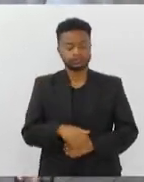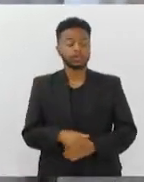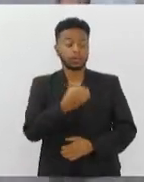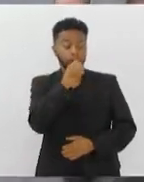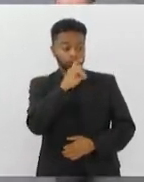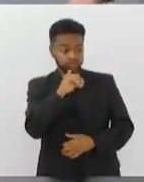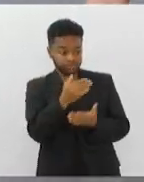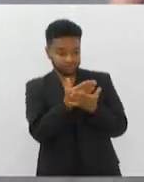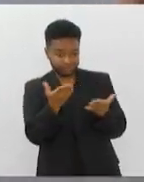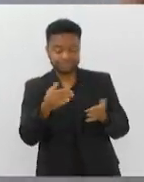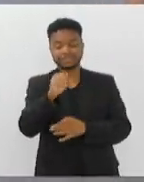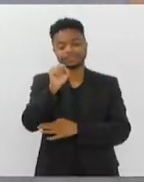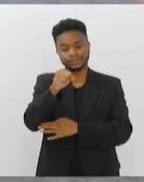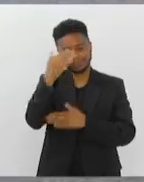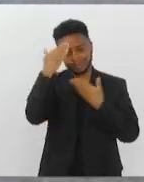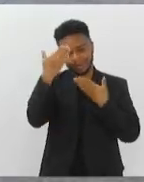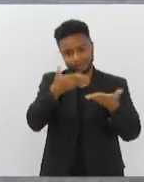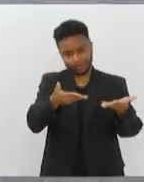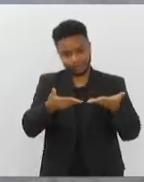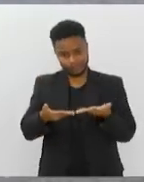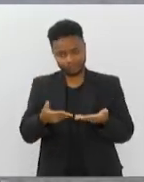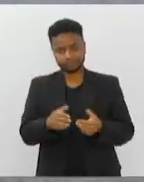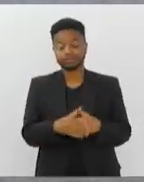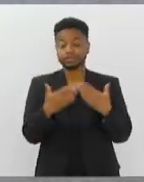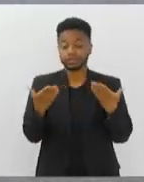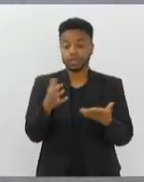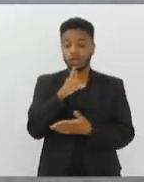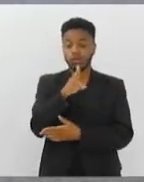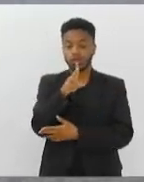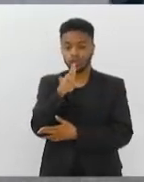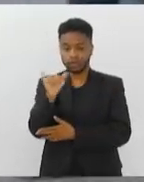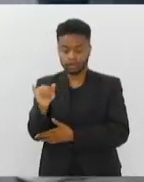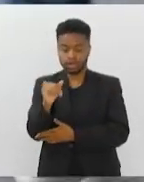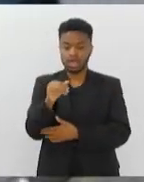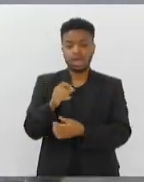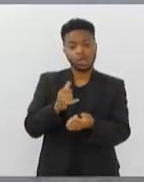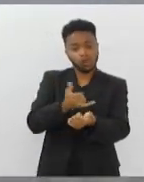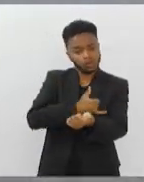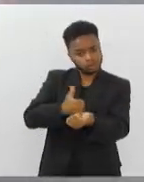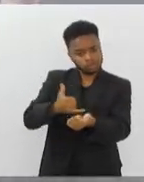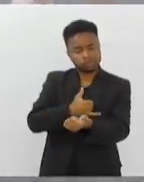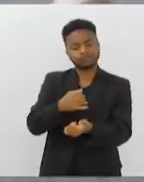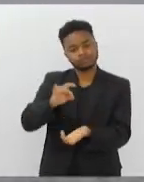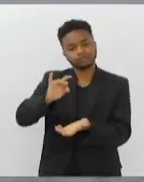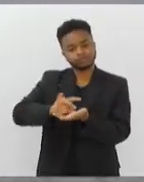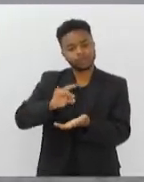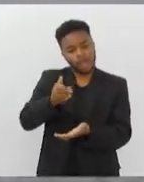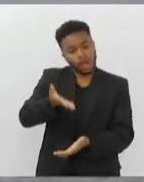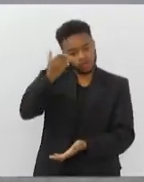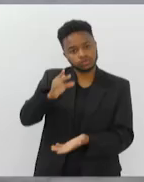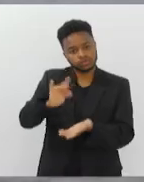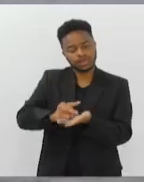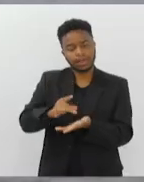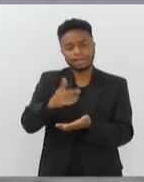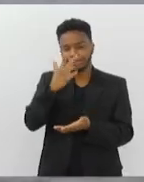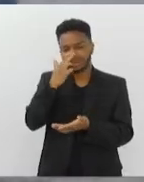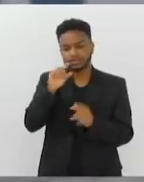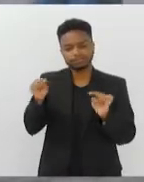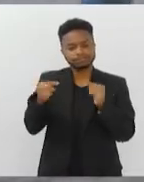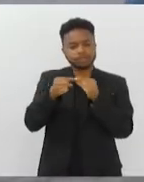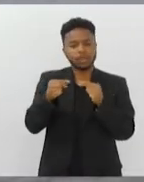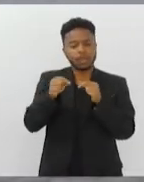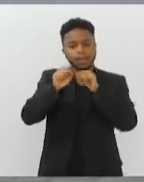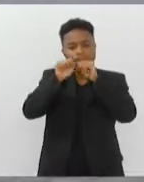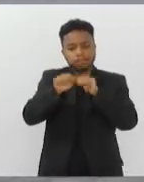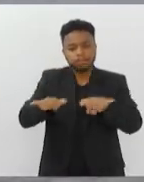todos. Obrigado pelo convite. Então, Rui, o colesterol alto realmente é uma pandemia, né? A gente pode dizer. Por